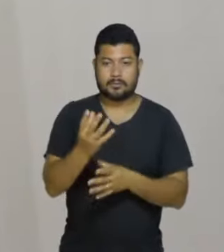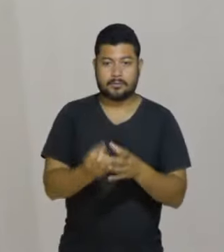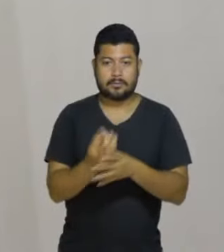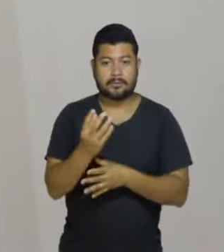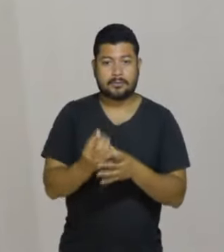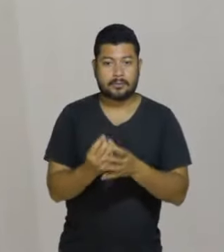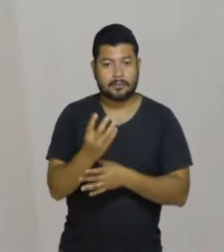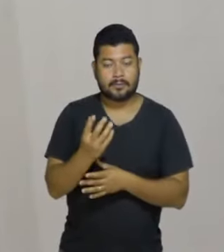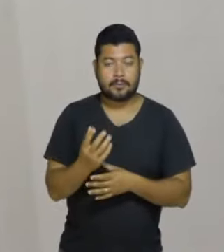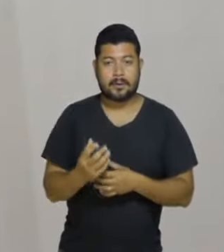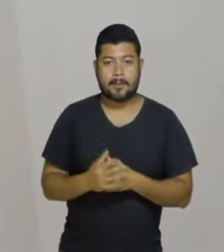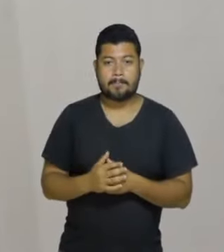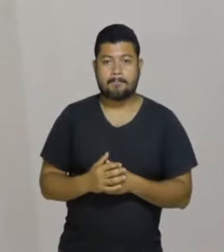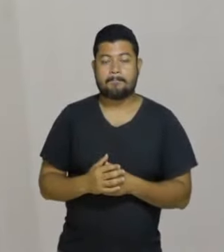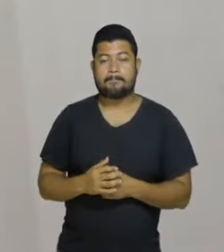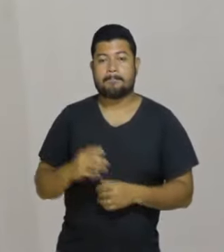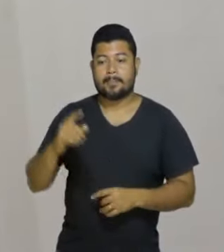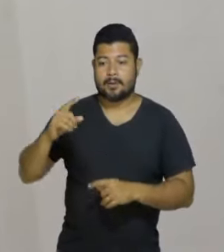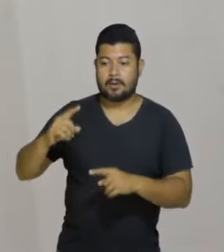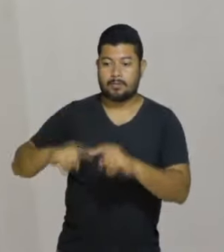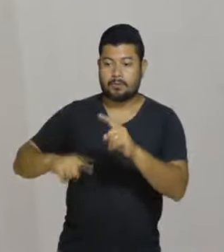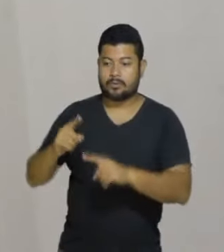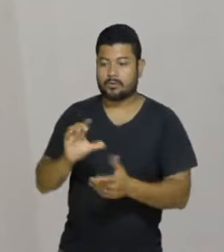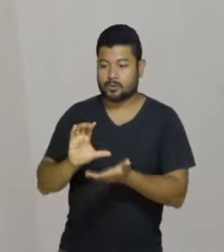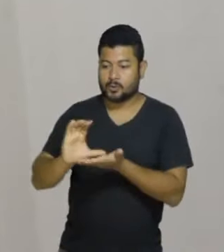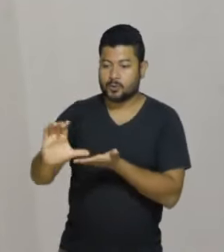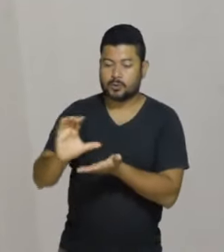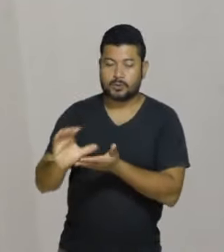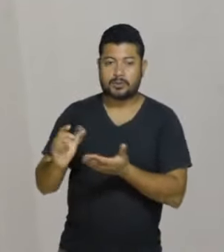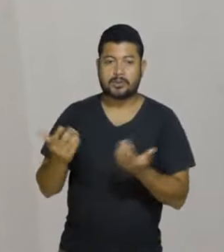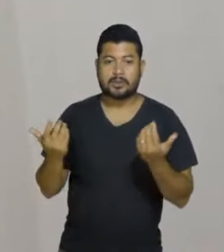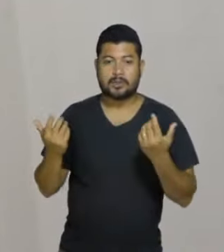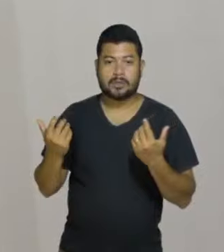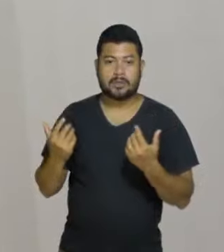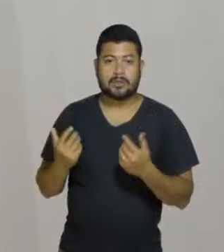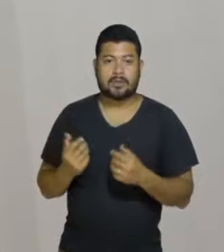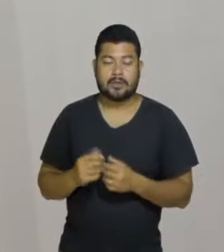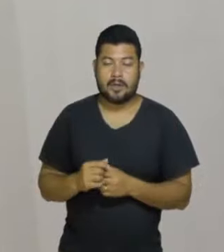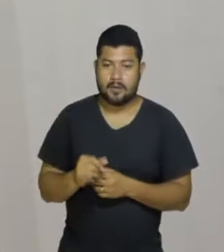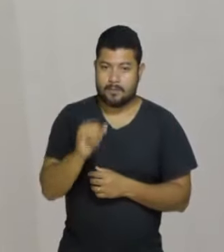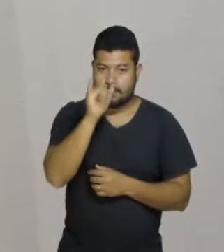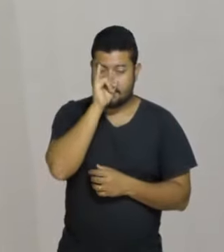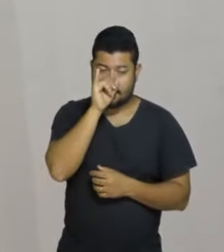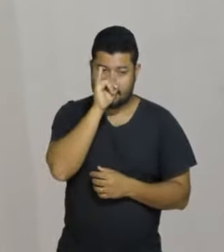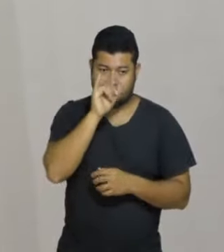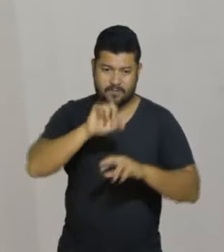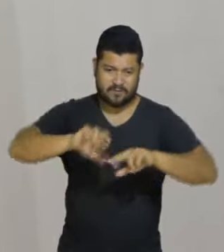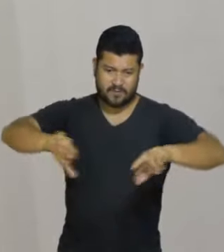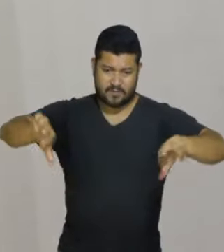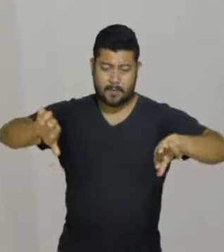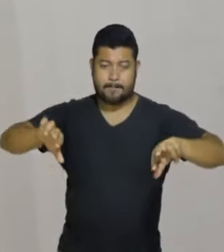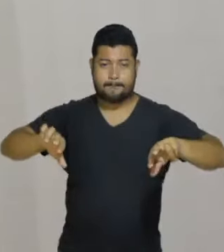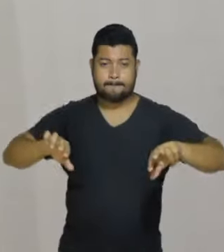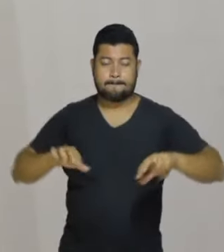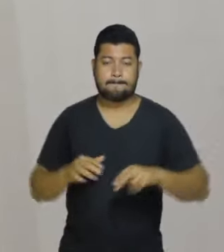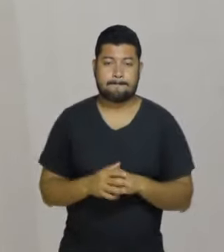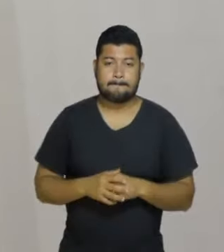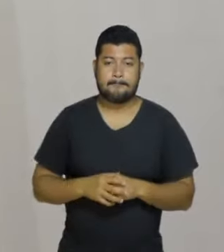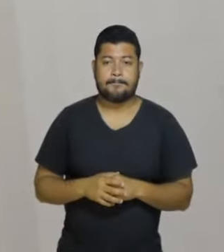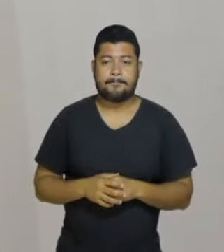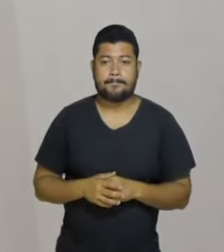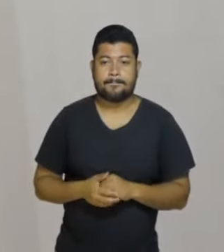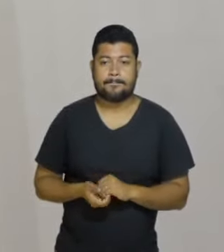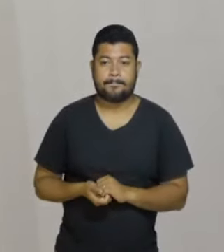foi destinado aos criadores independentes de suínos, aves, bovinocultura e também produtores de leite.